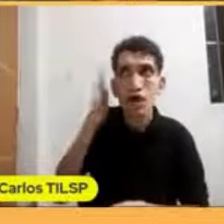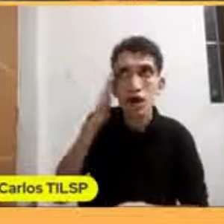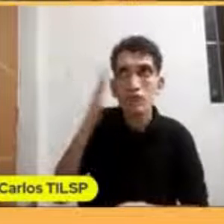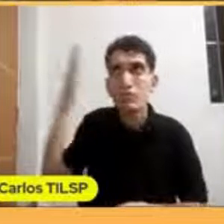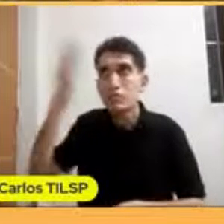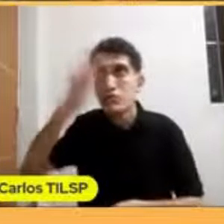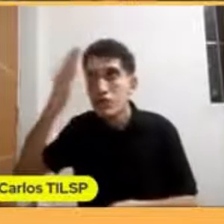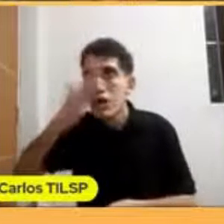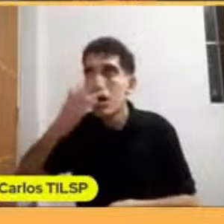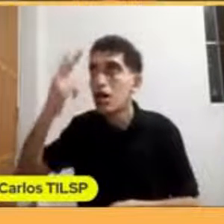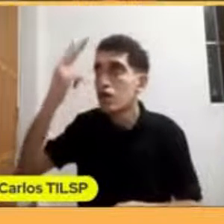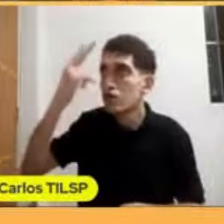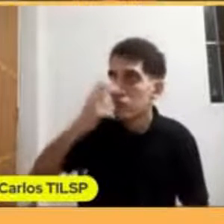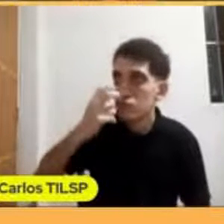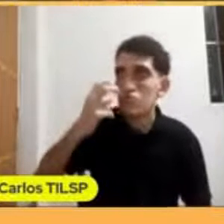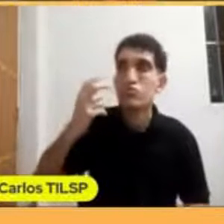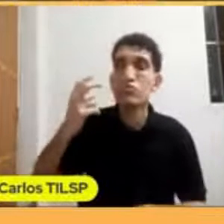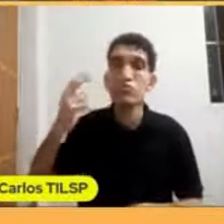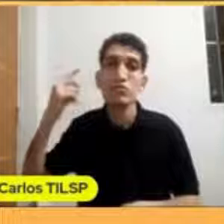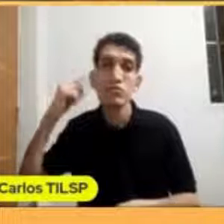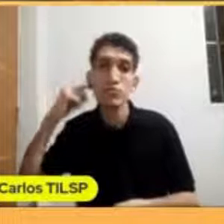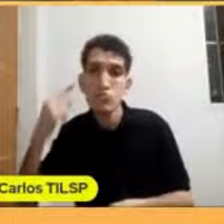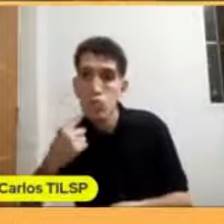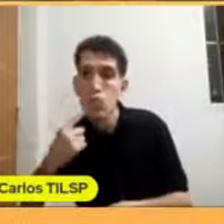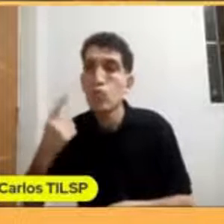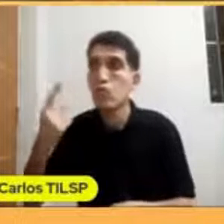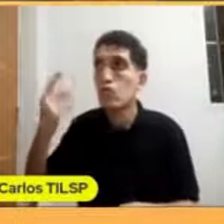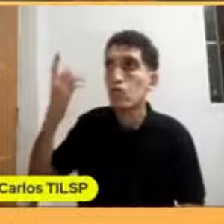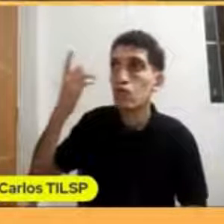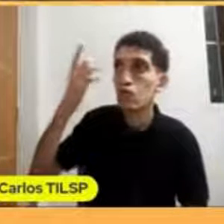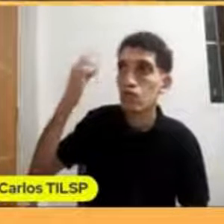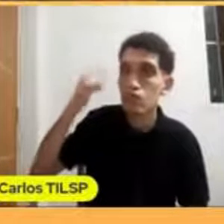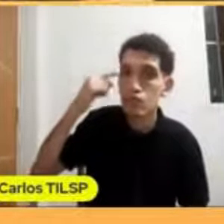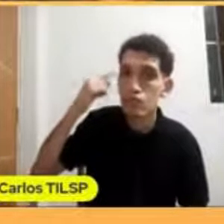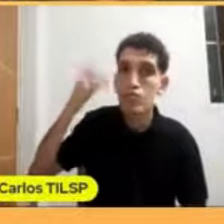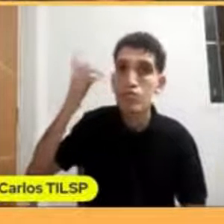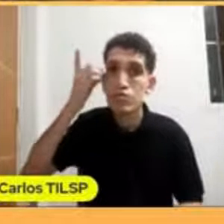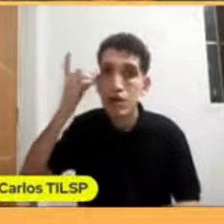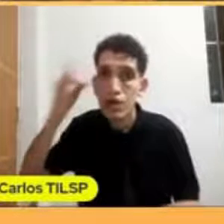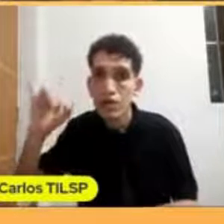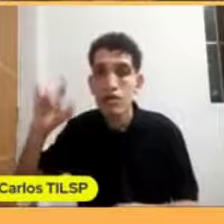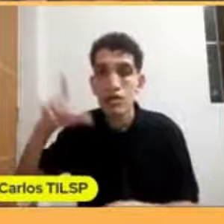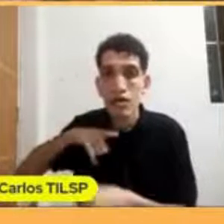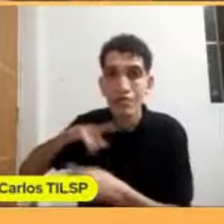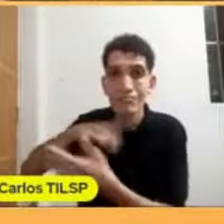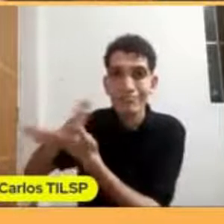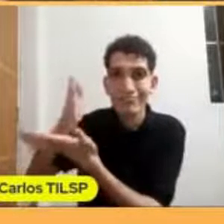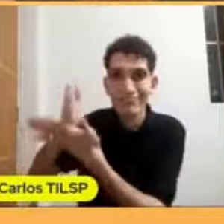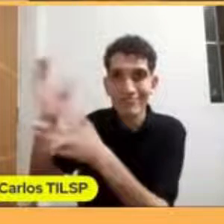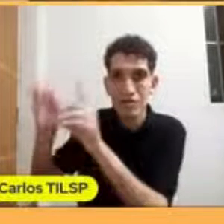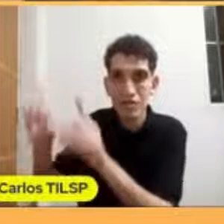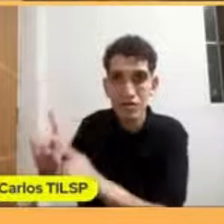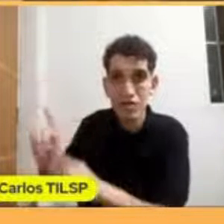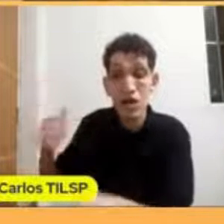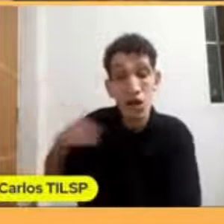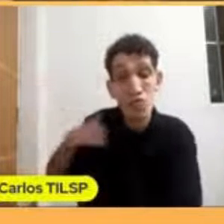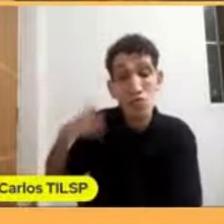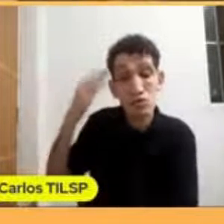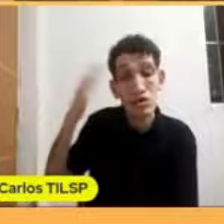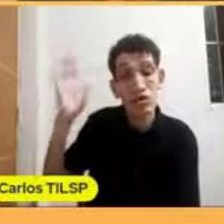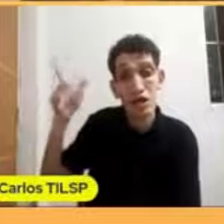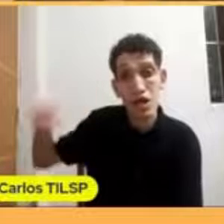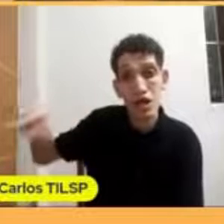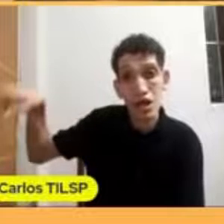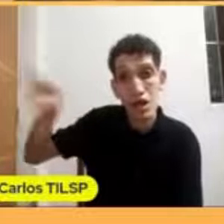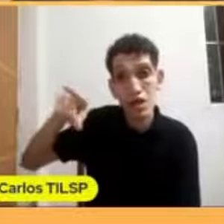com deficiência cognitiva e outras limitações múltiplas, se eu já sei como as